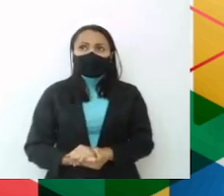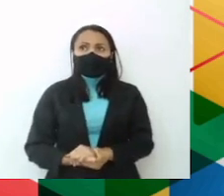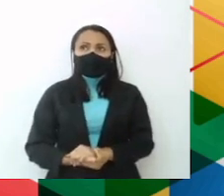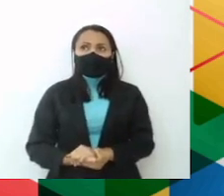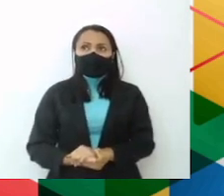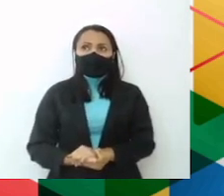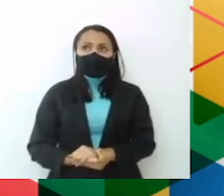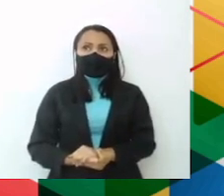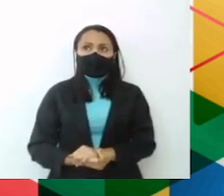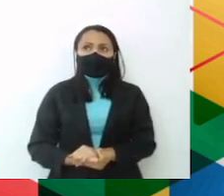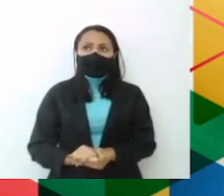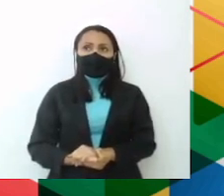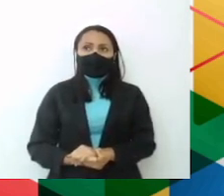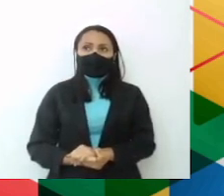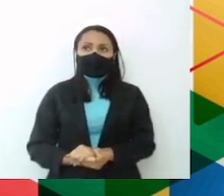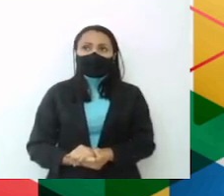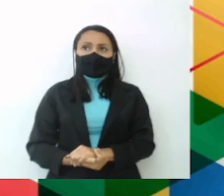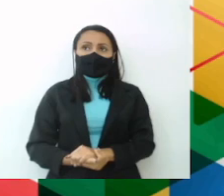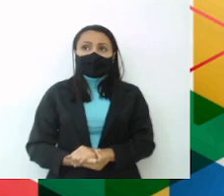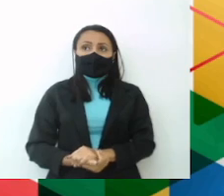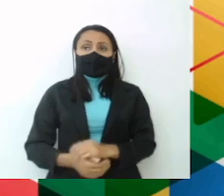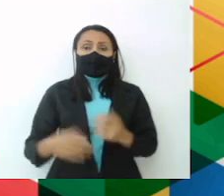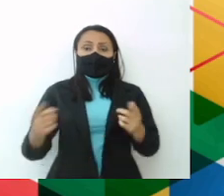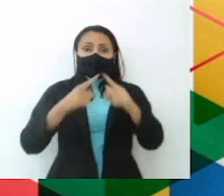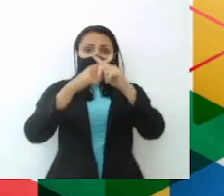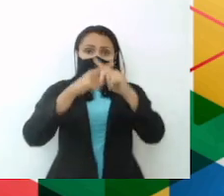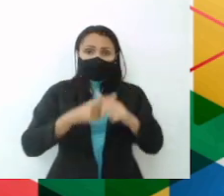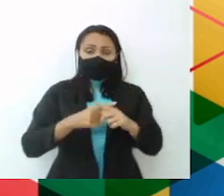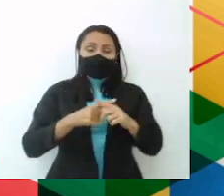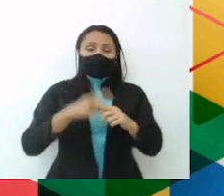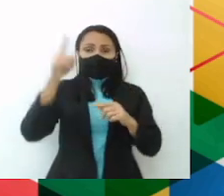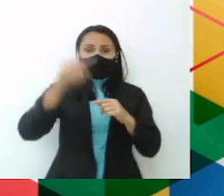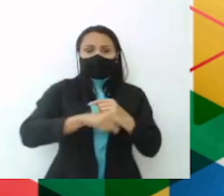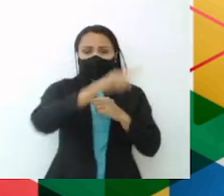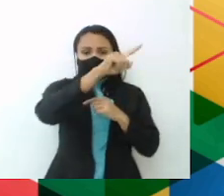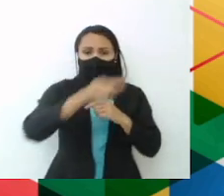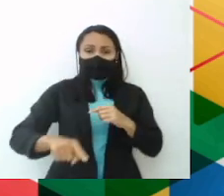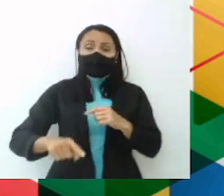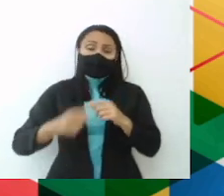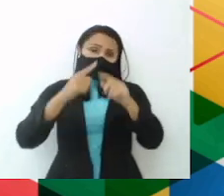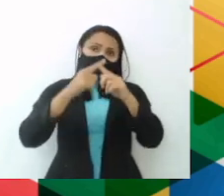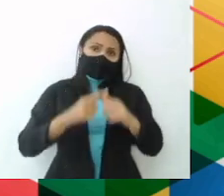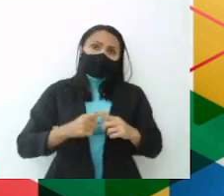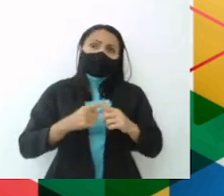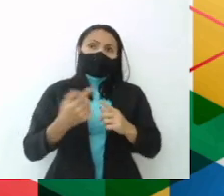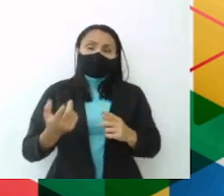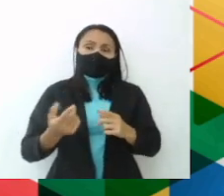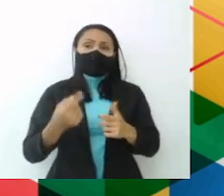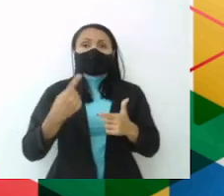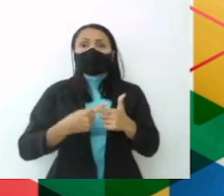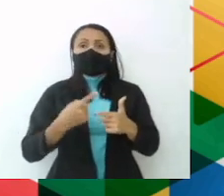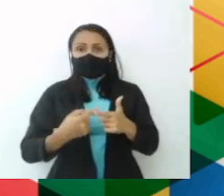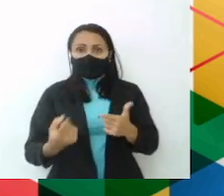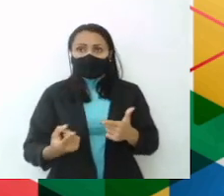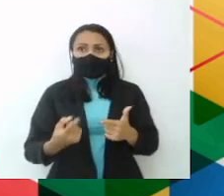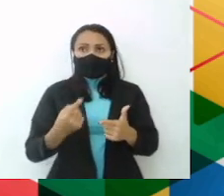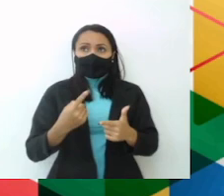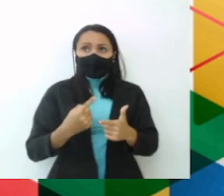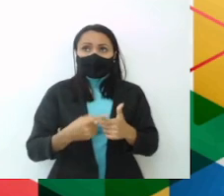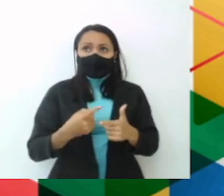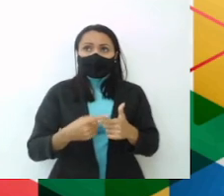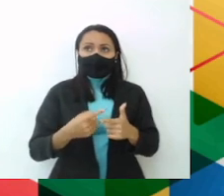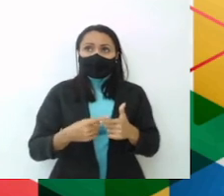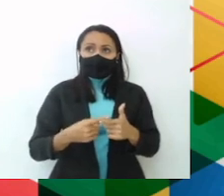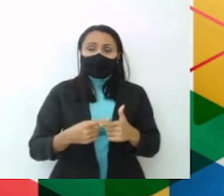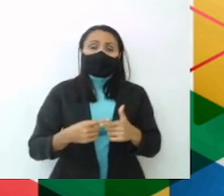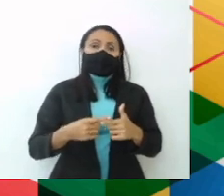só fazer a regra de 3. Então, ó, multiplicando o meio pelos extremos. Por que meio pelos extremos? Quanto mais o tempo